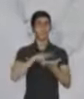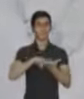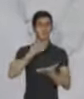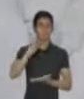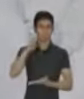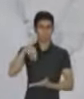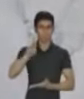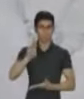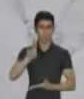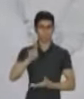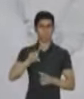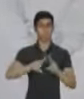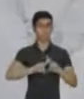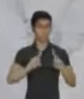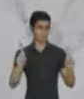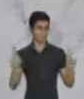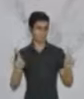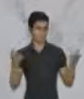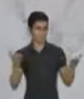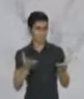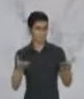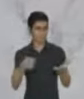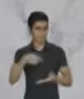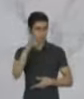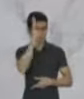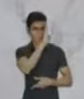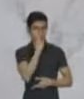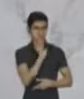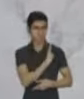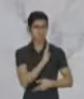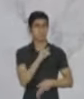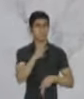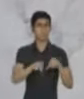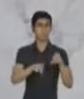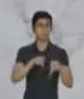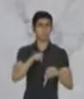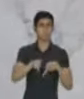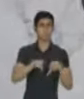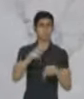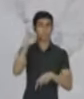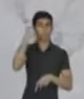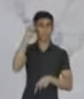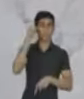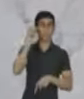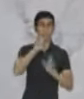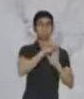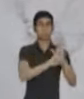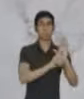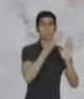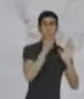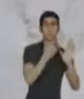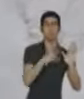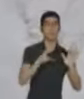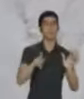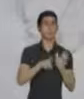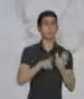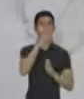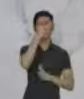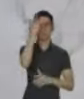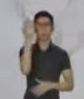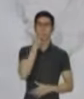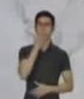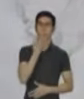tem gente que acha que direito bom é o direito do homem de bem não direita pra todo mundo inclusive esses